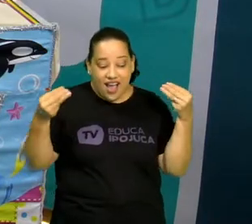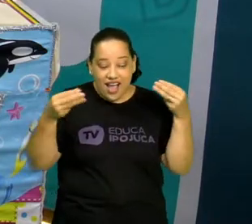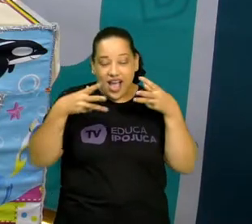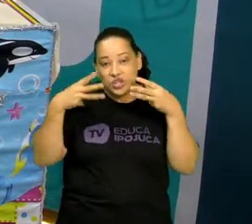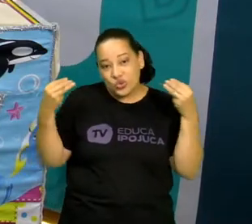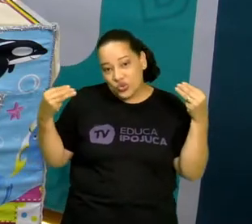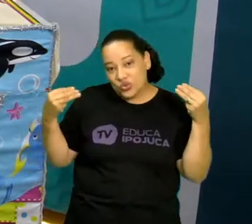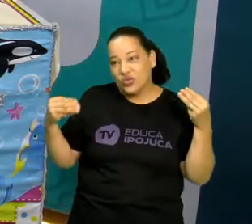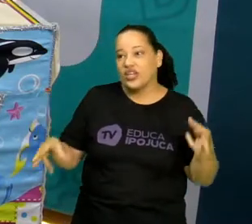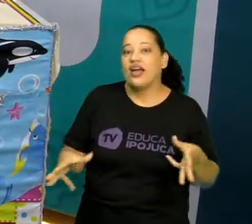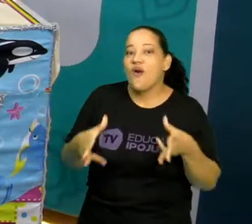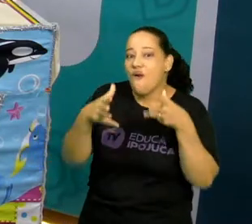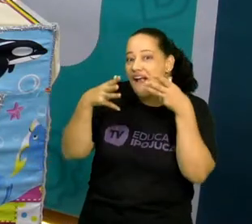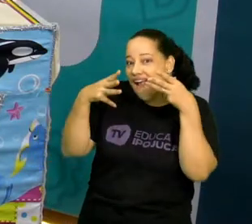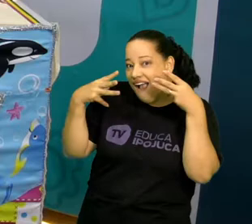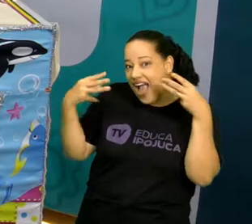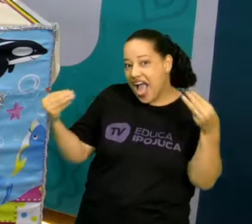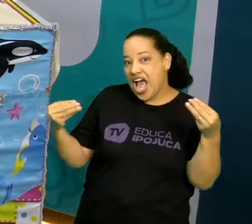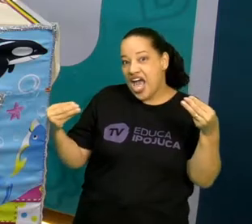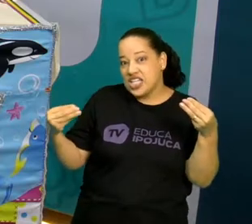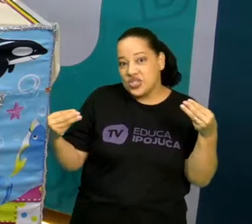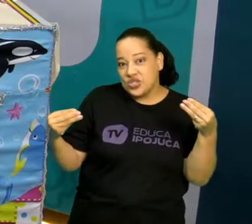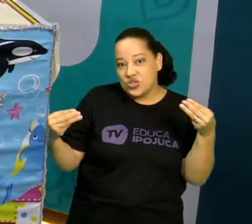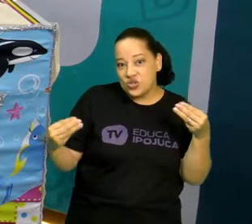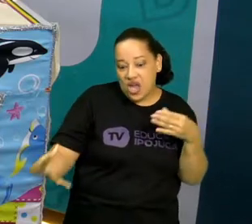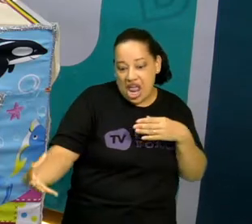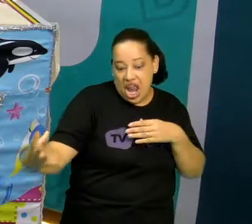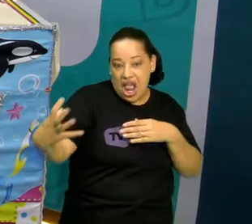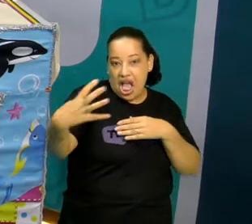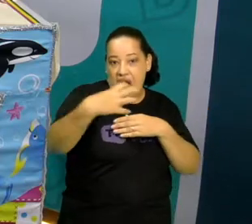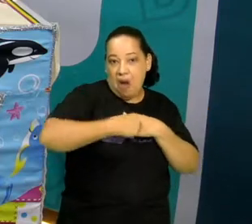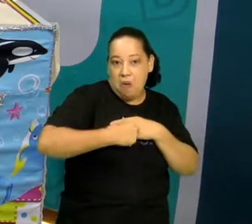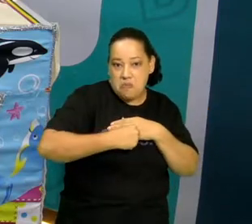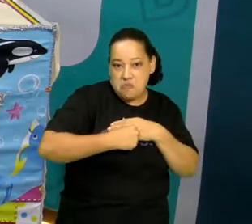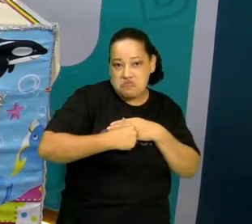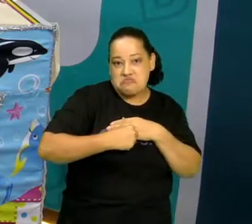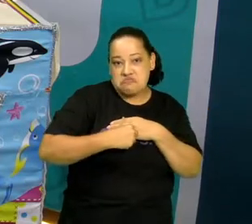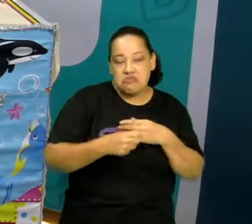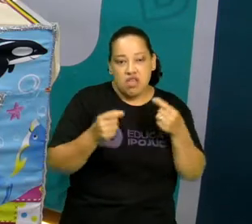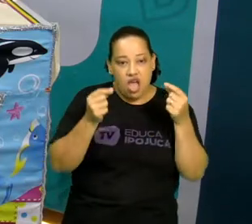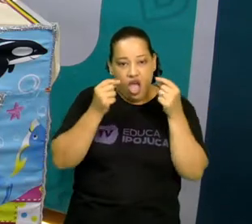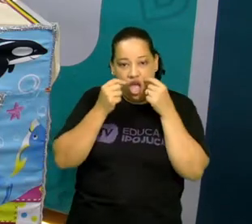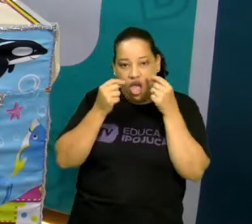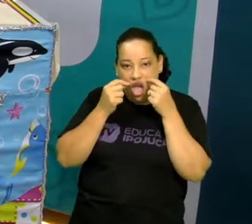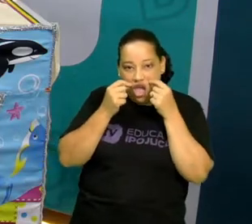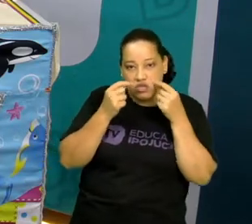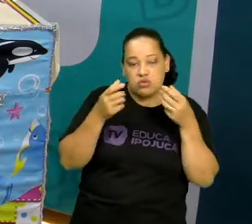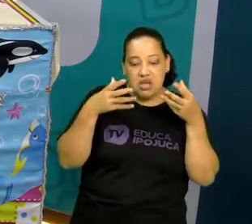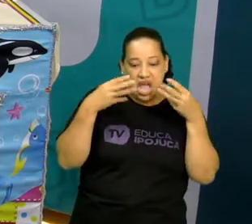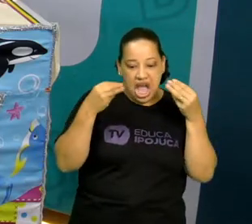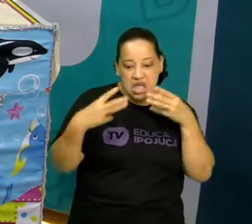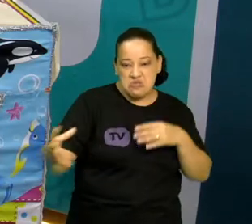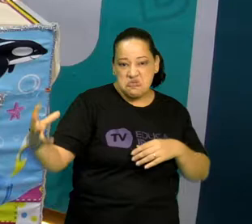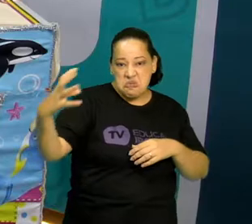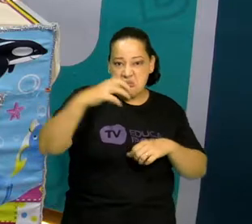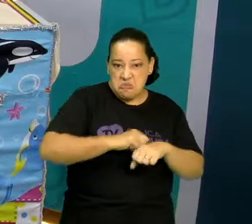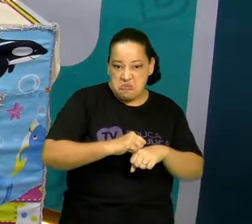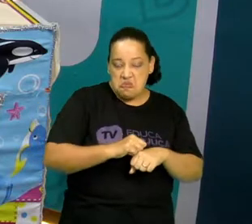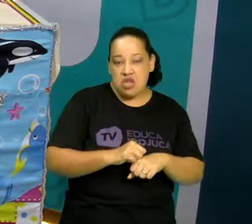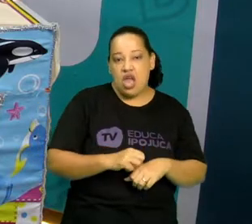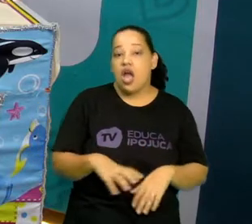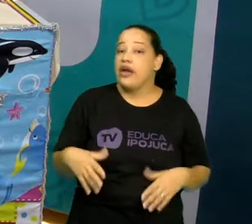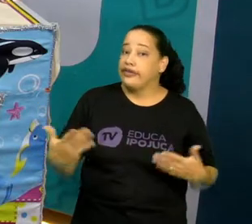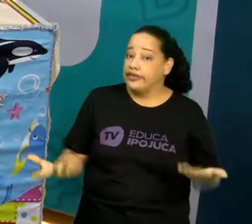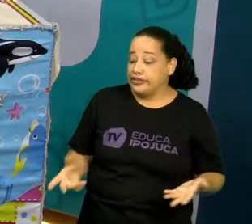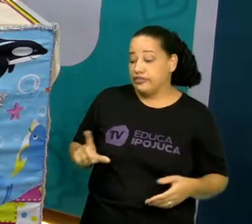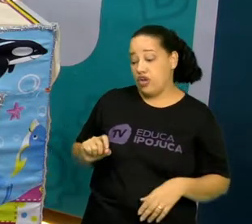O gato me come. Viu só? Então, a formiguinha